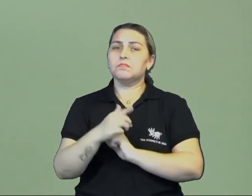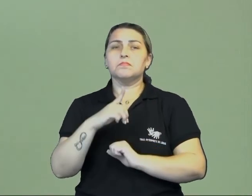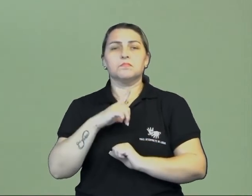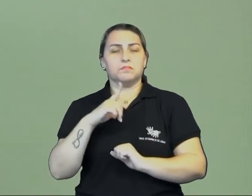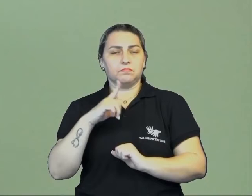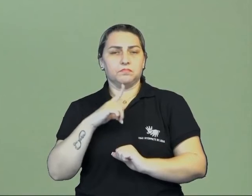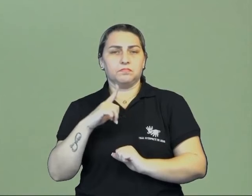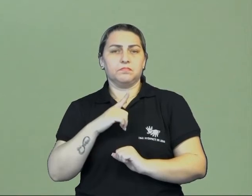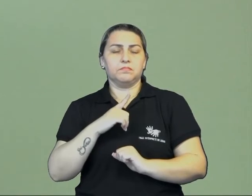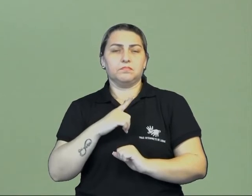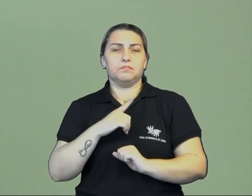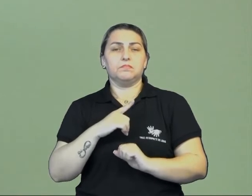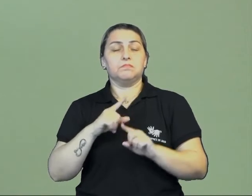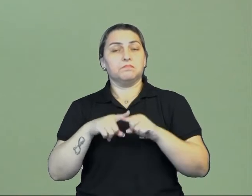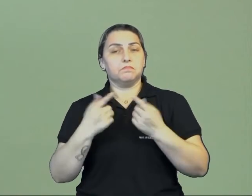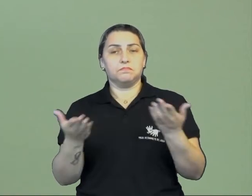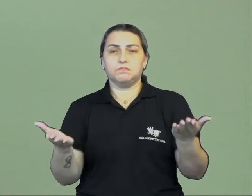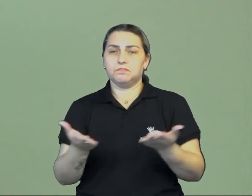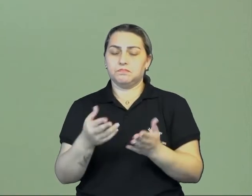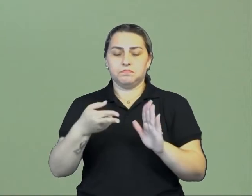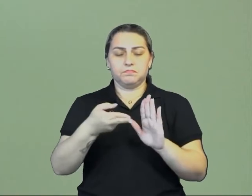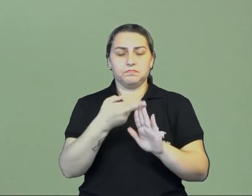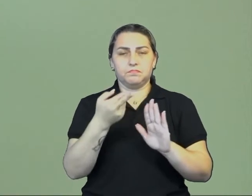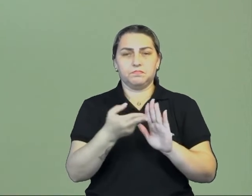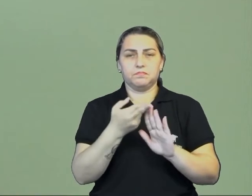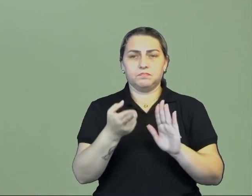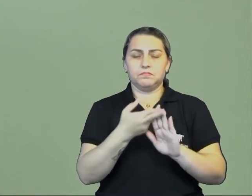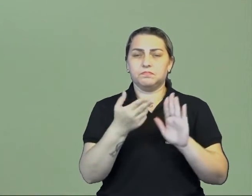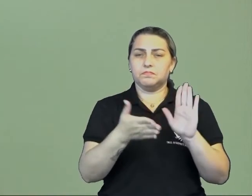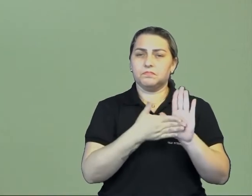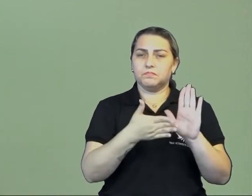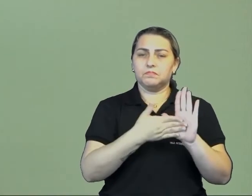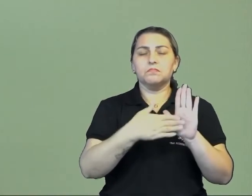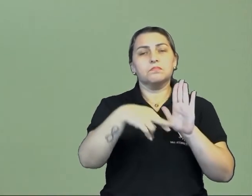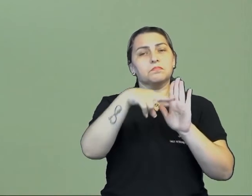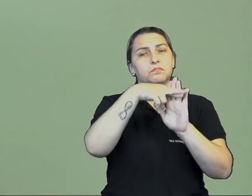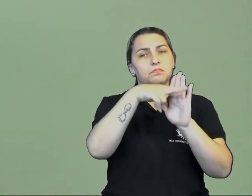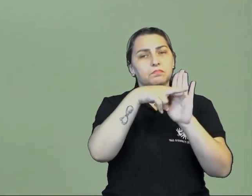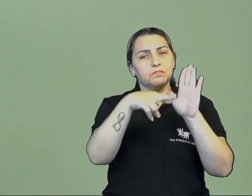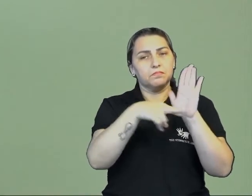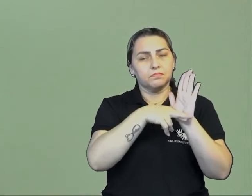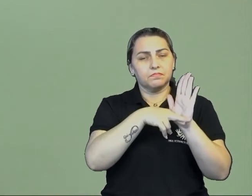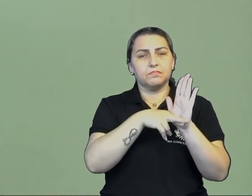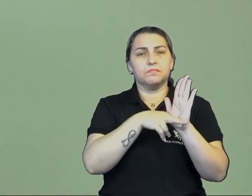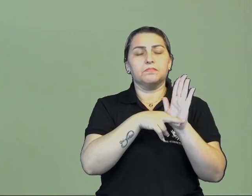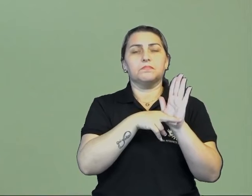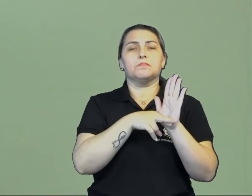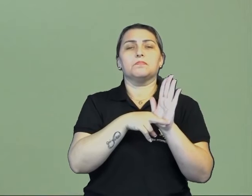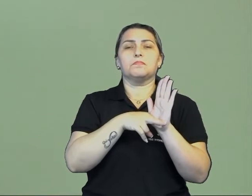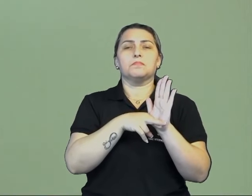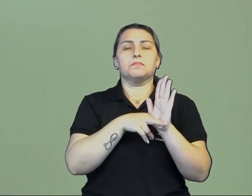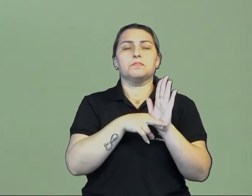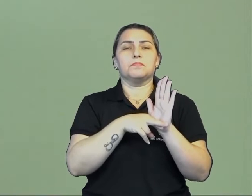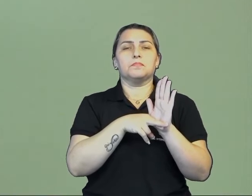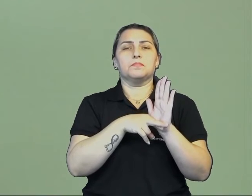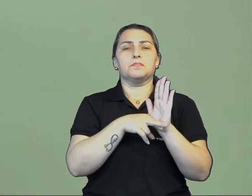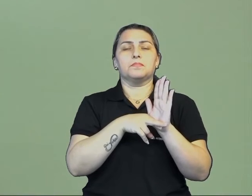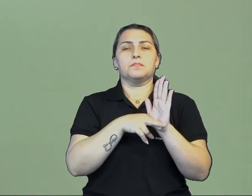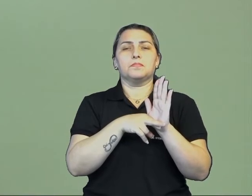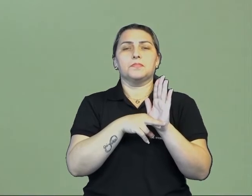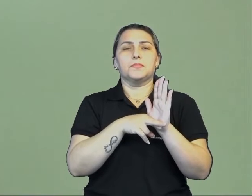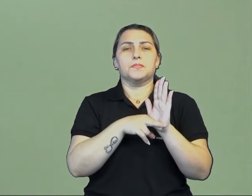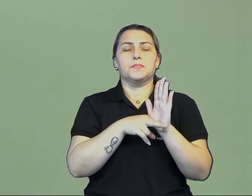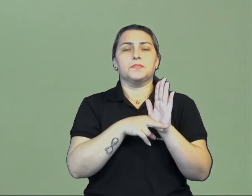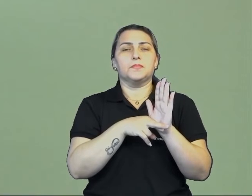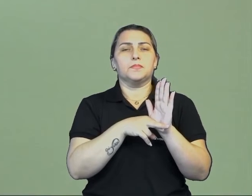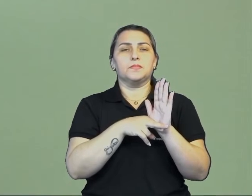estava desenvolvendo, mas agora eu vou regulamentar, vou estabelecer aquela diretriz, aquilo vai ser estabelecido como